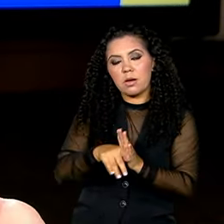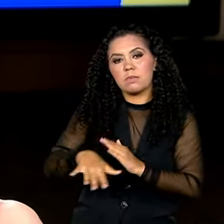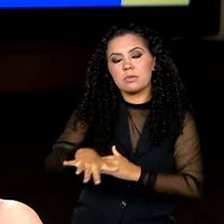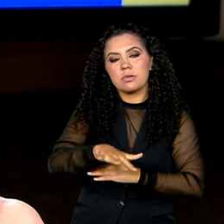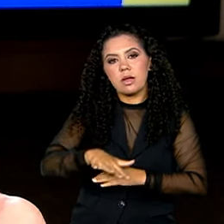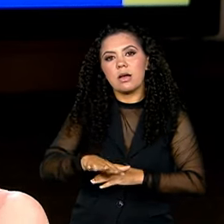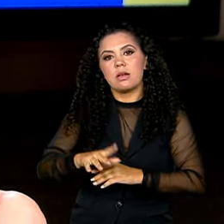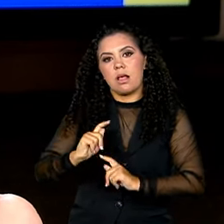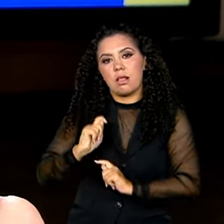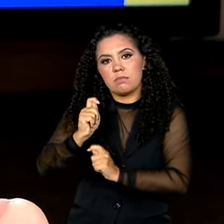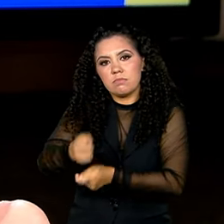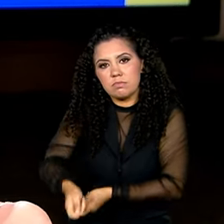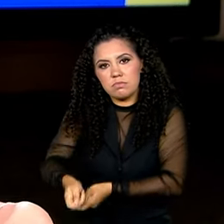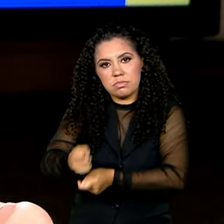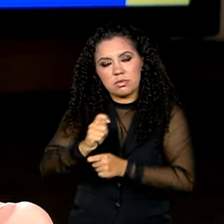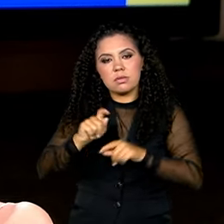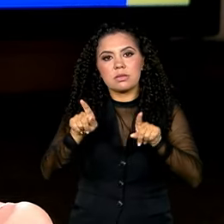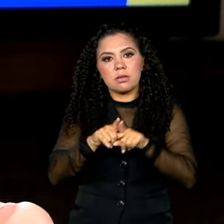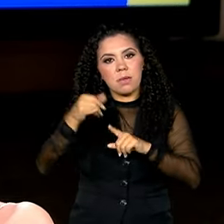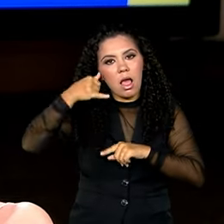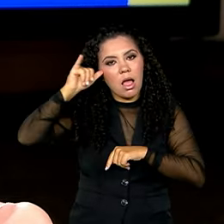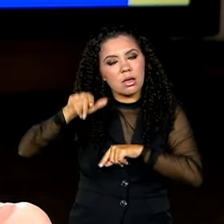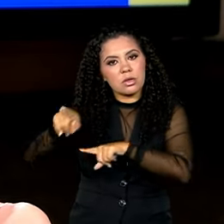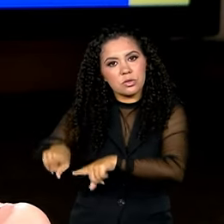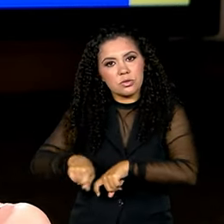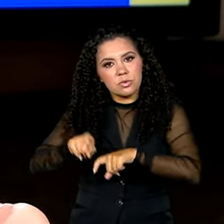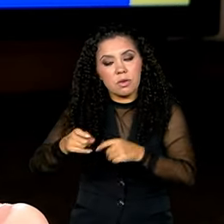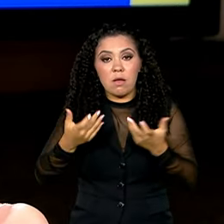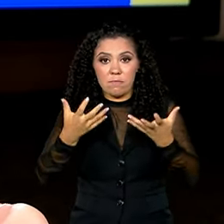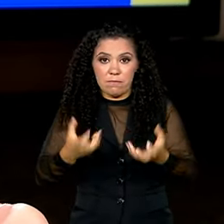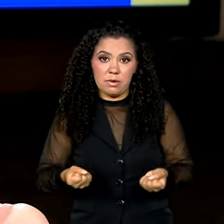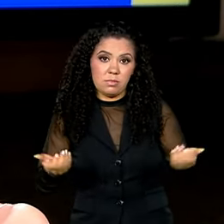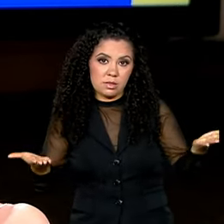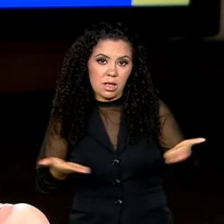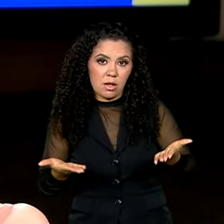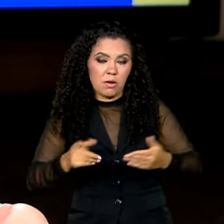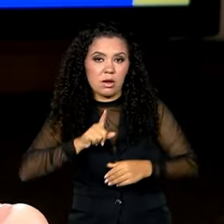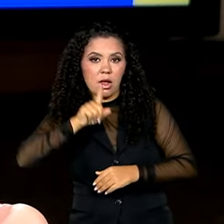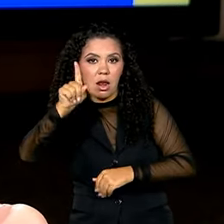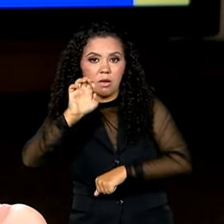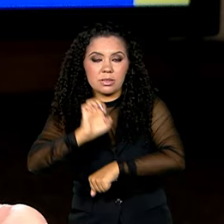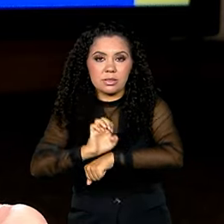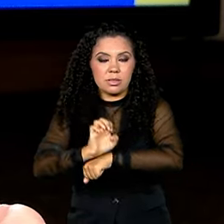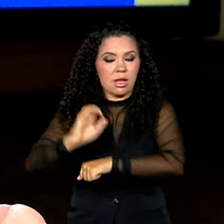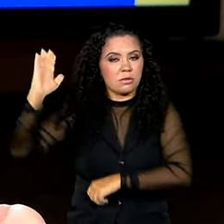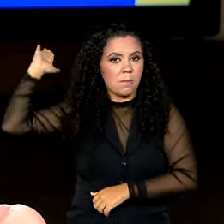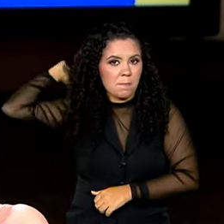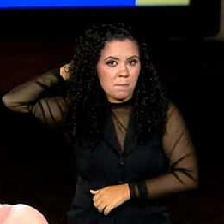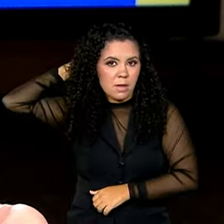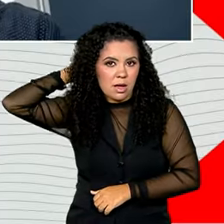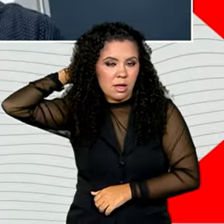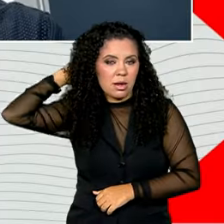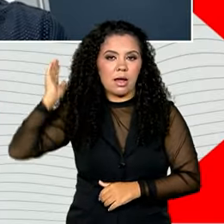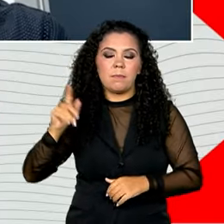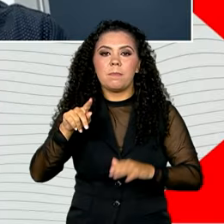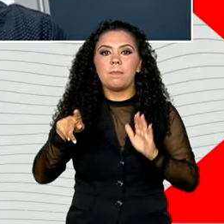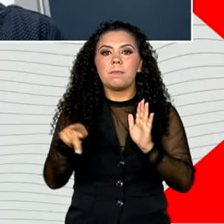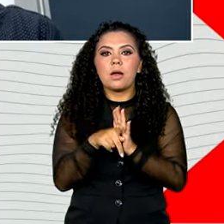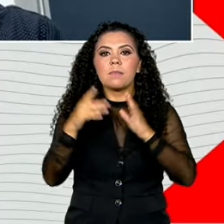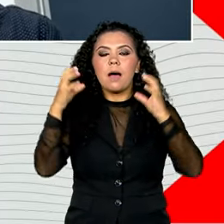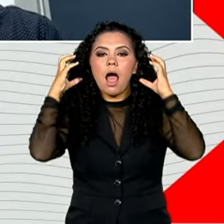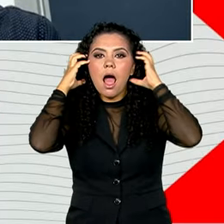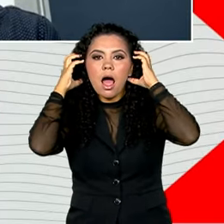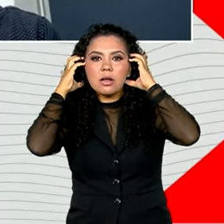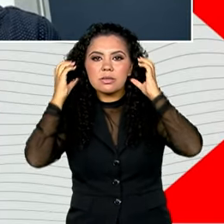do Amazonas, vamos a Belém, vamos ao Pará, a Rádio CBN. Quem está com a gente é